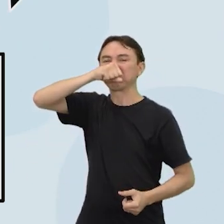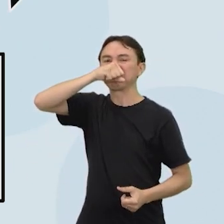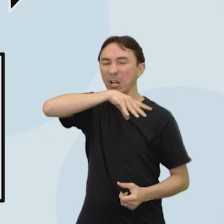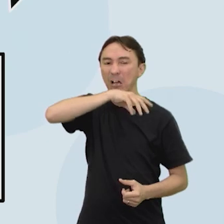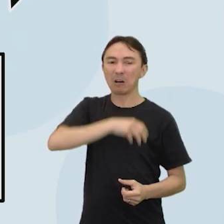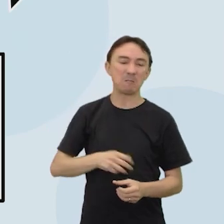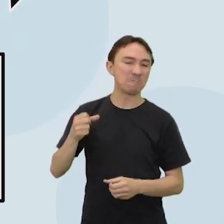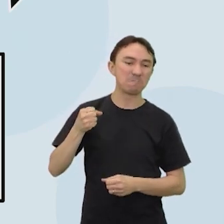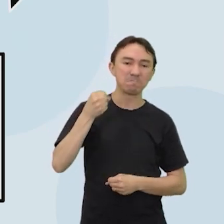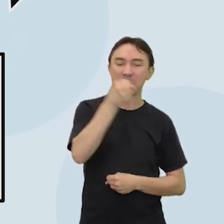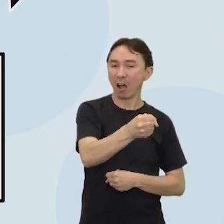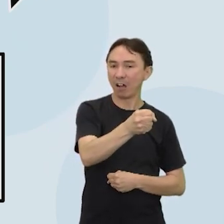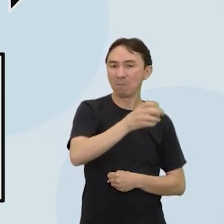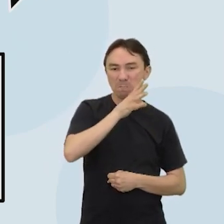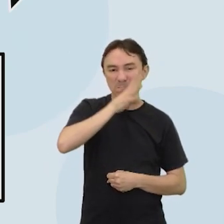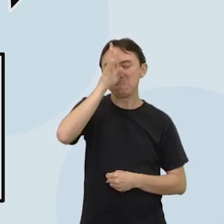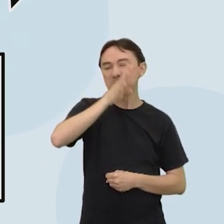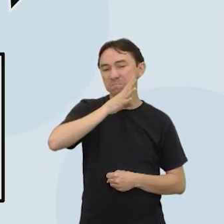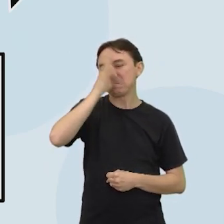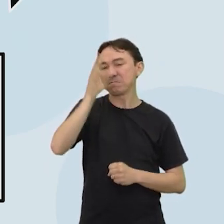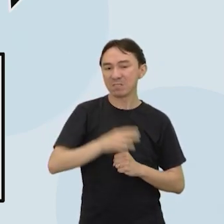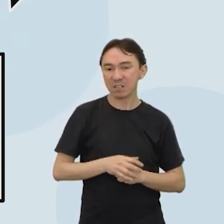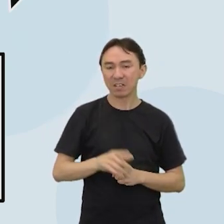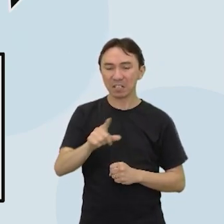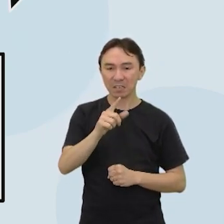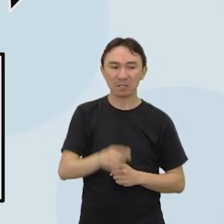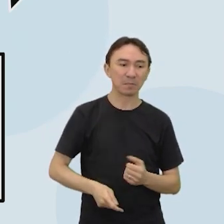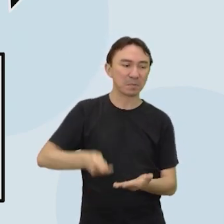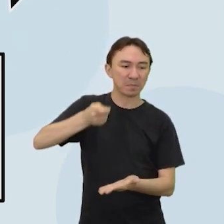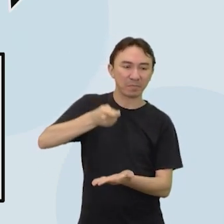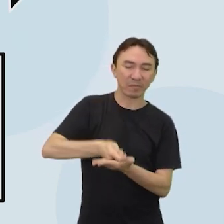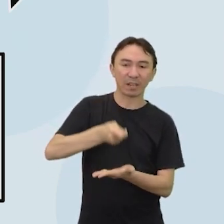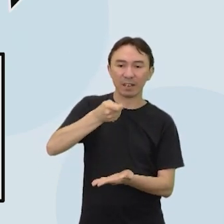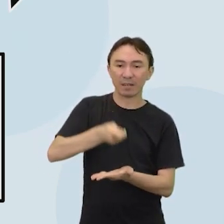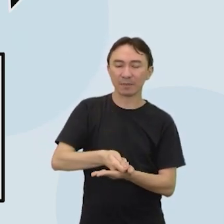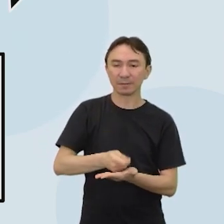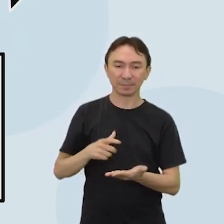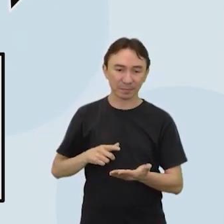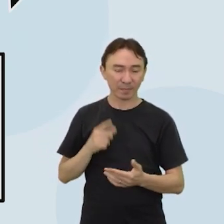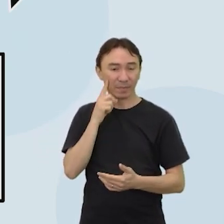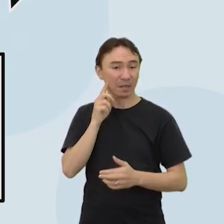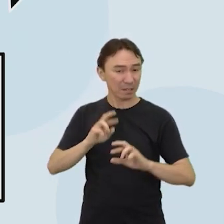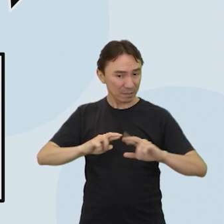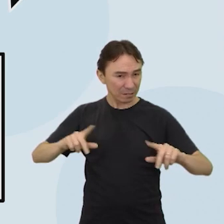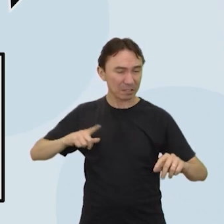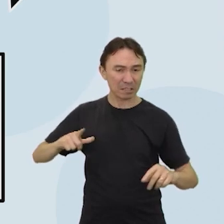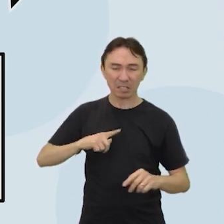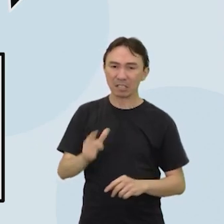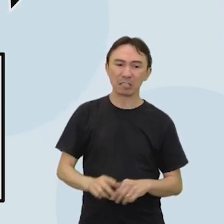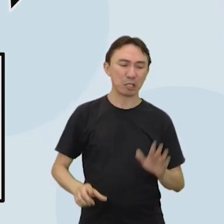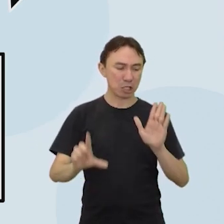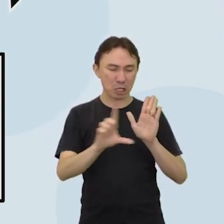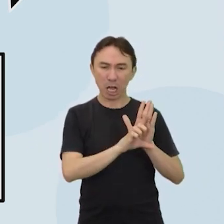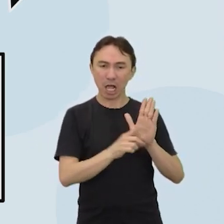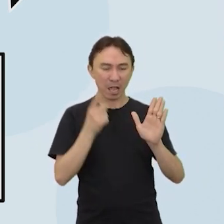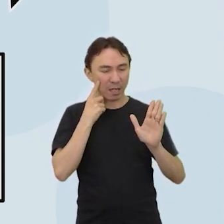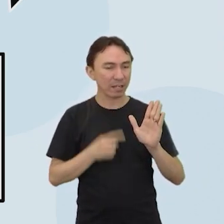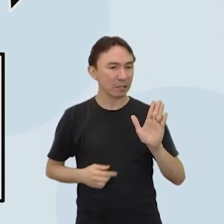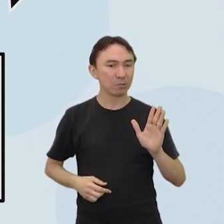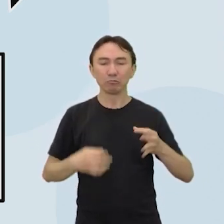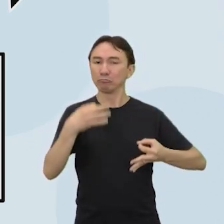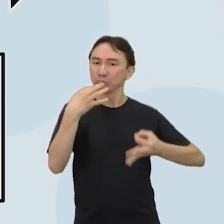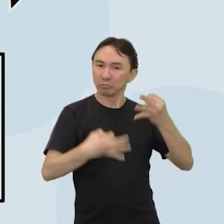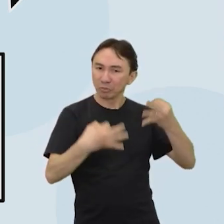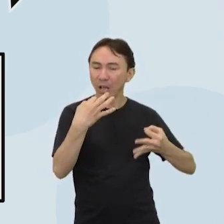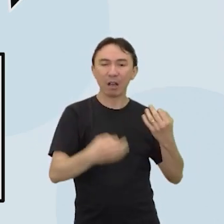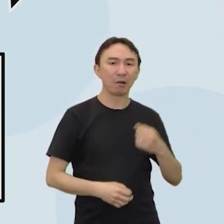legislativo, que é aquele que faz as leis, rejeita as leis, propõe leis, e o judiciário, que julga o mérito